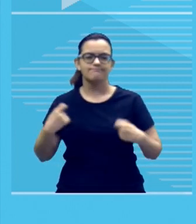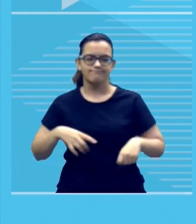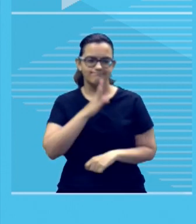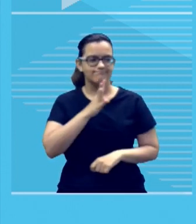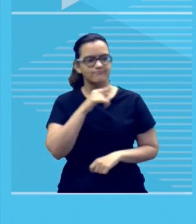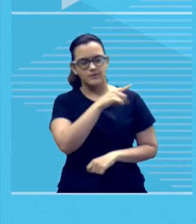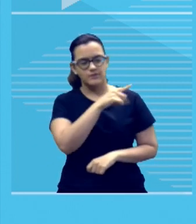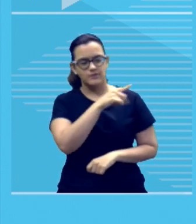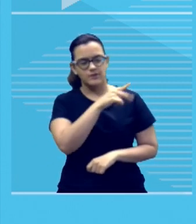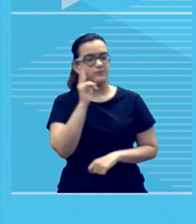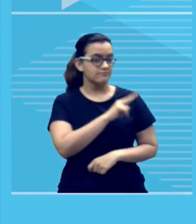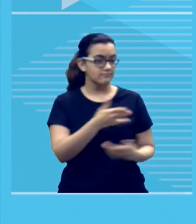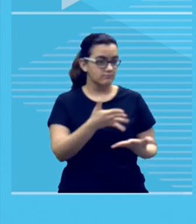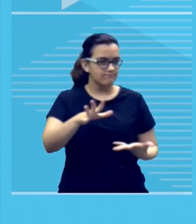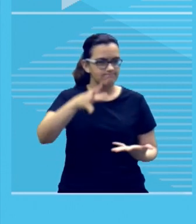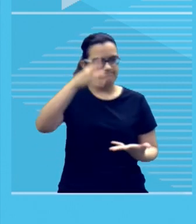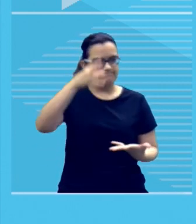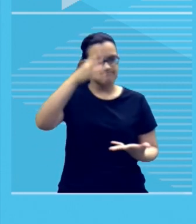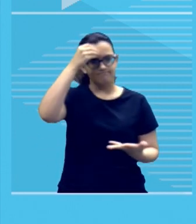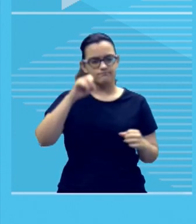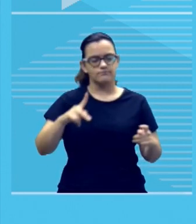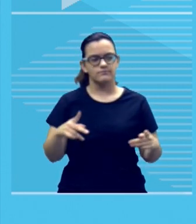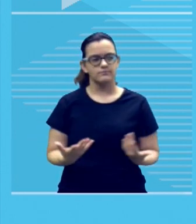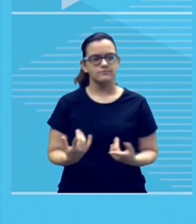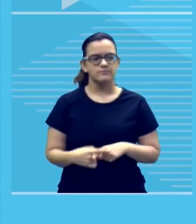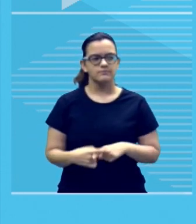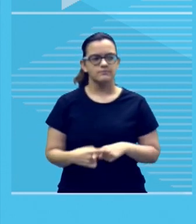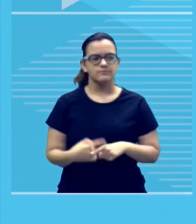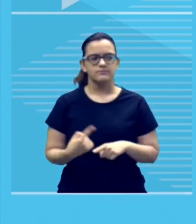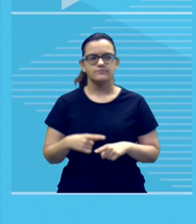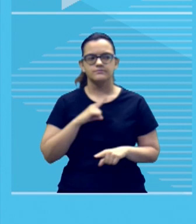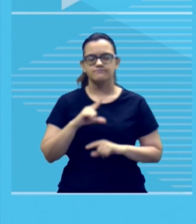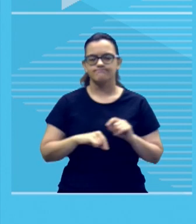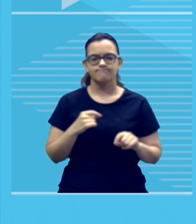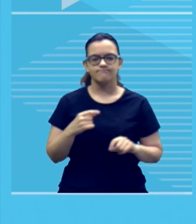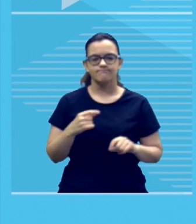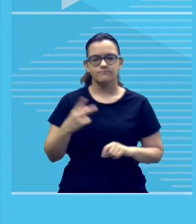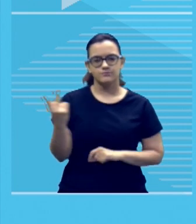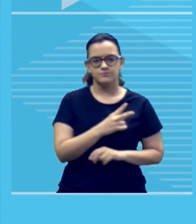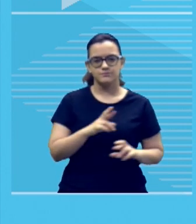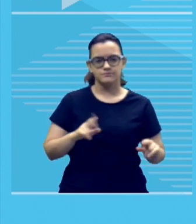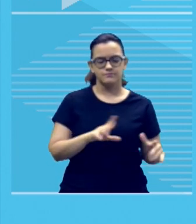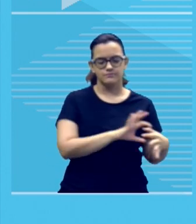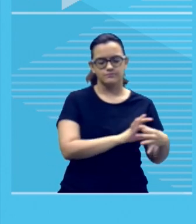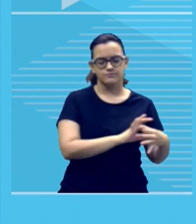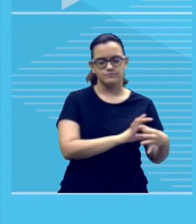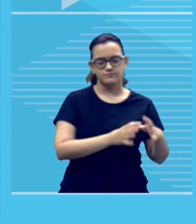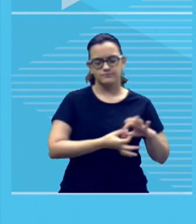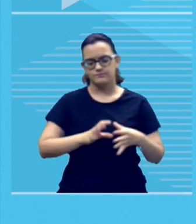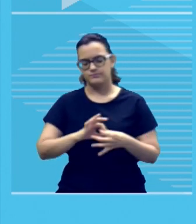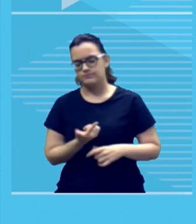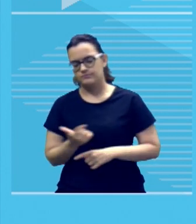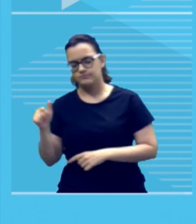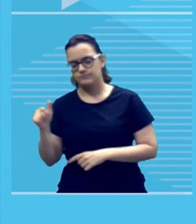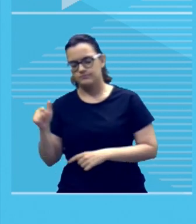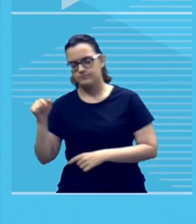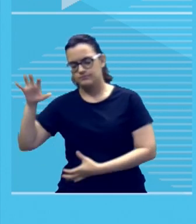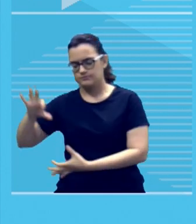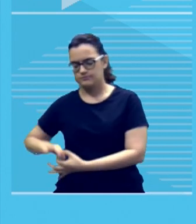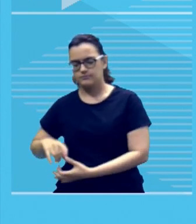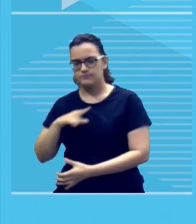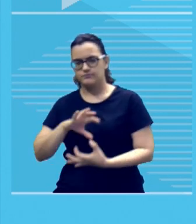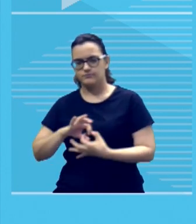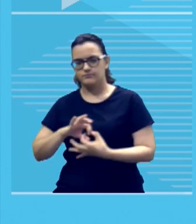o tipo de isomeria aí seria isomera de cadeia porque uma cadeia normal e a outra é ramificada perfeito então